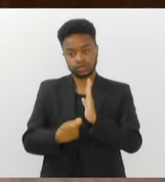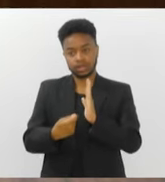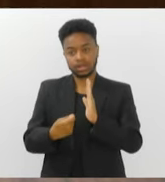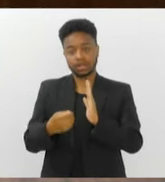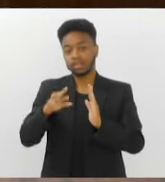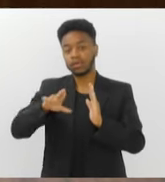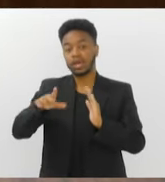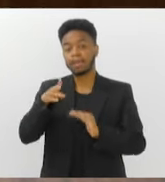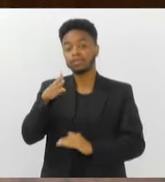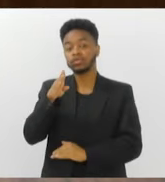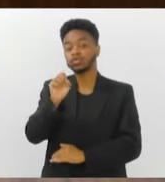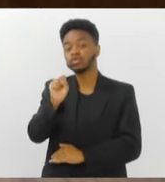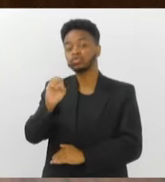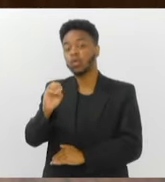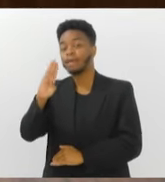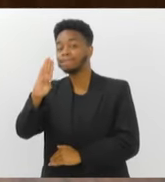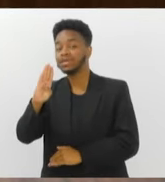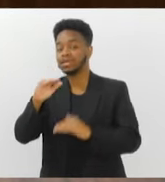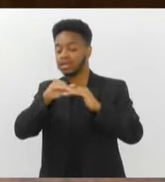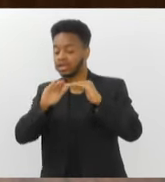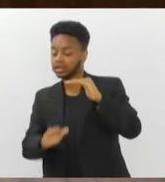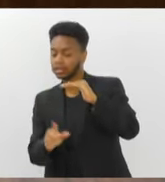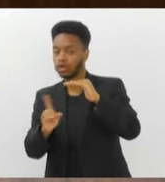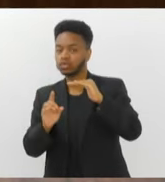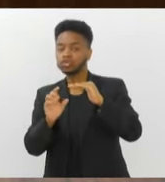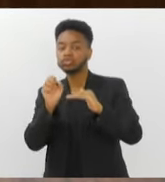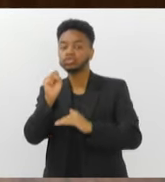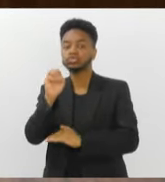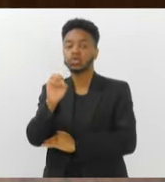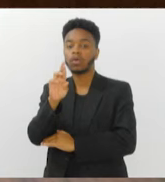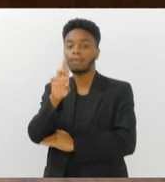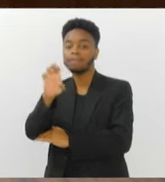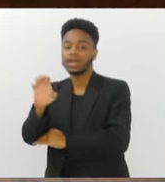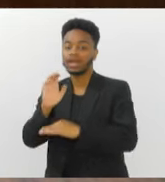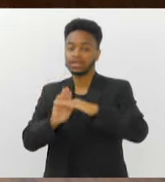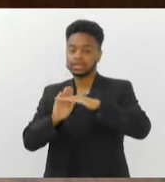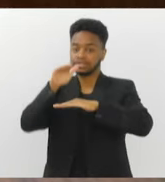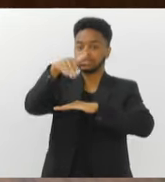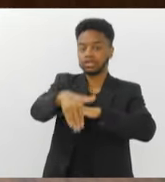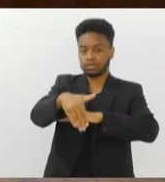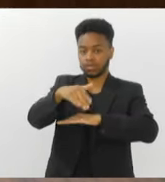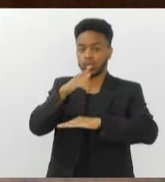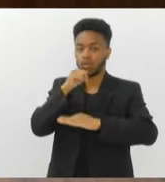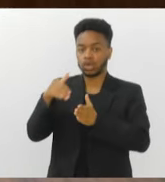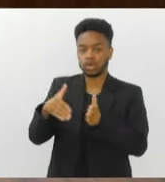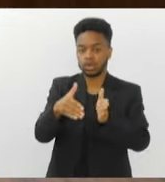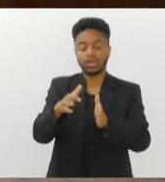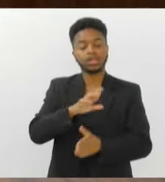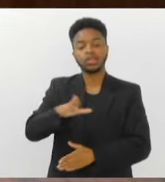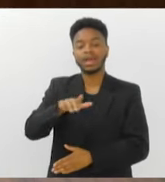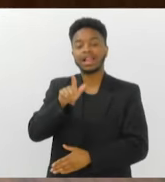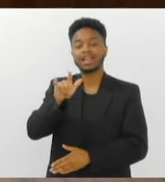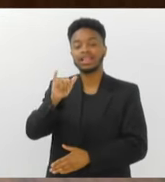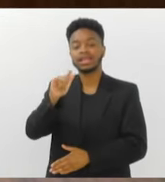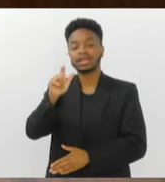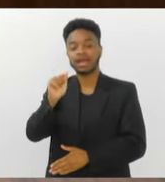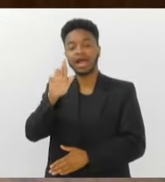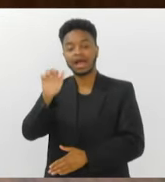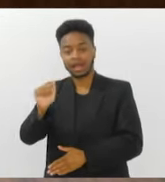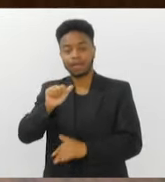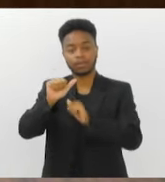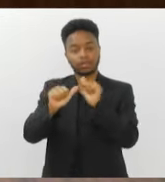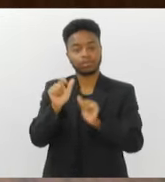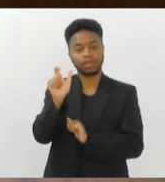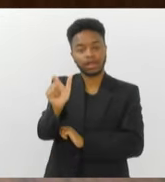sob, é ponte sobre o rio Macaé. E não será ligará que liga.